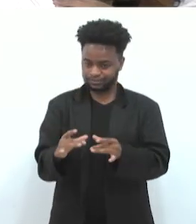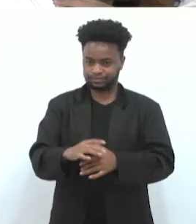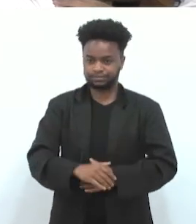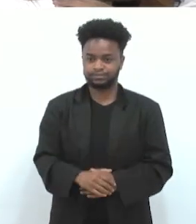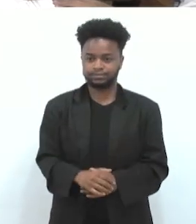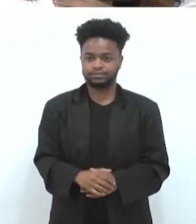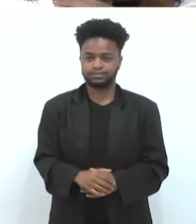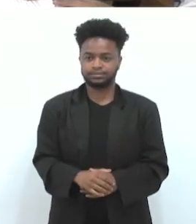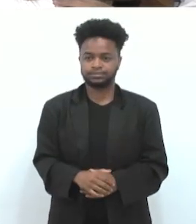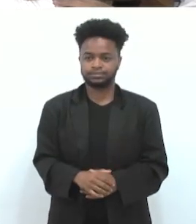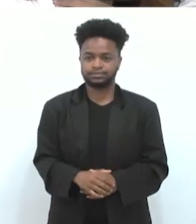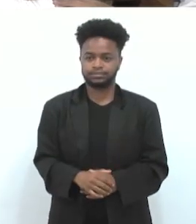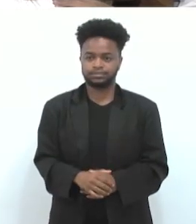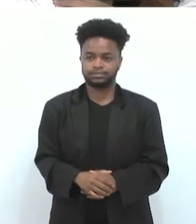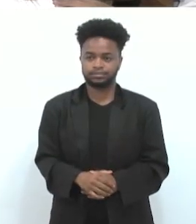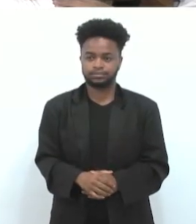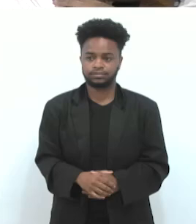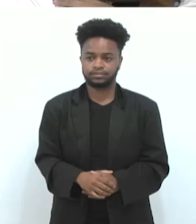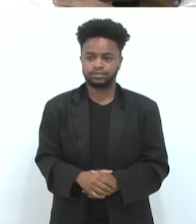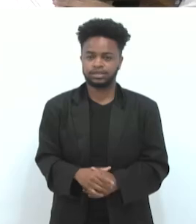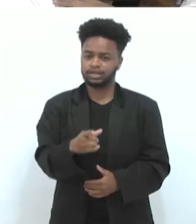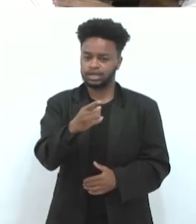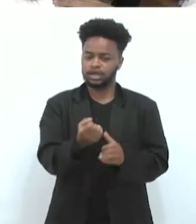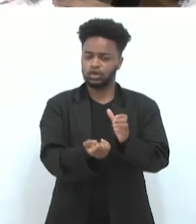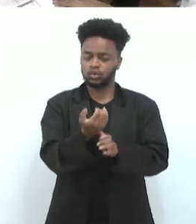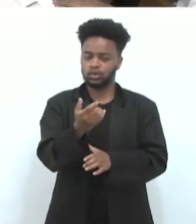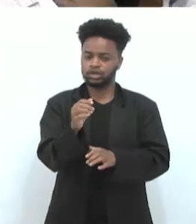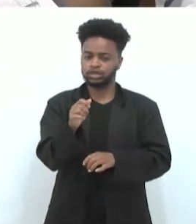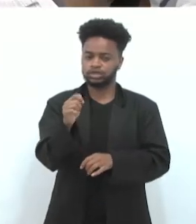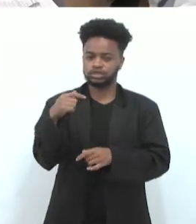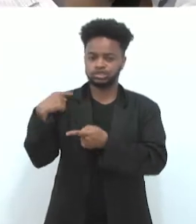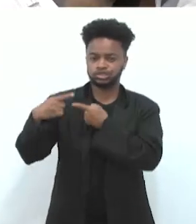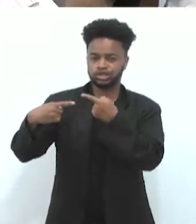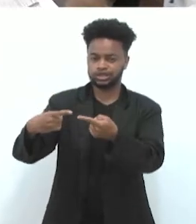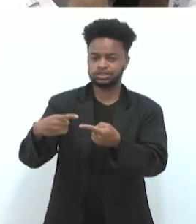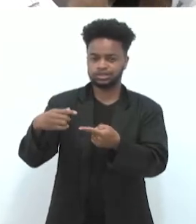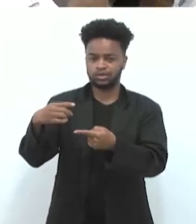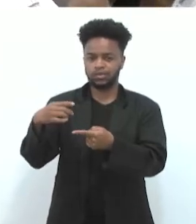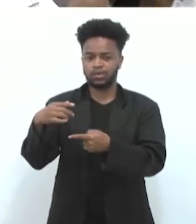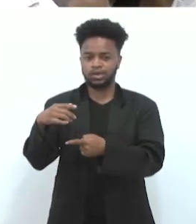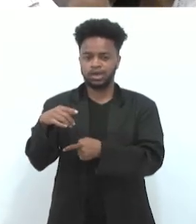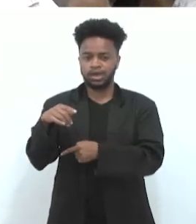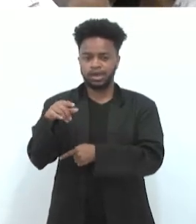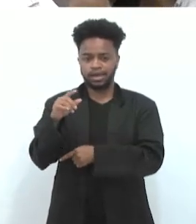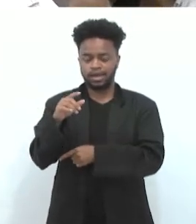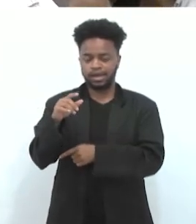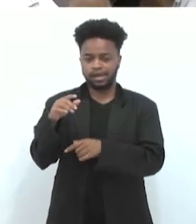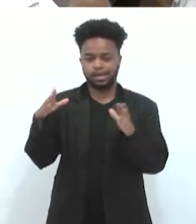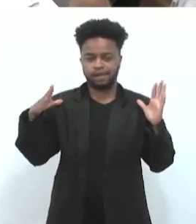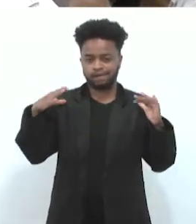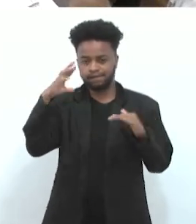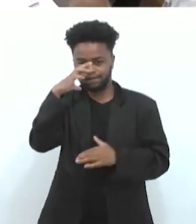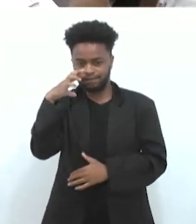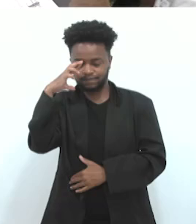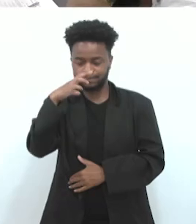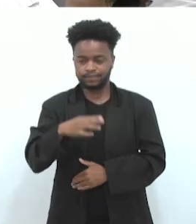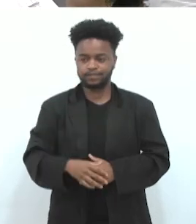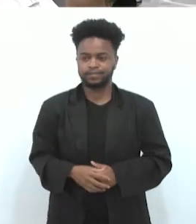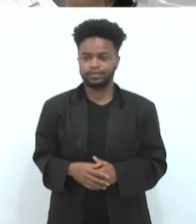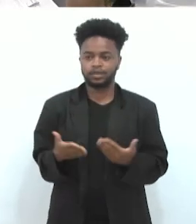Detalhista. Então, está criando uma geração de águias. É verdade. Agradeço a Vossa Excelência e transformo meu parecer pela